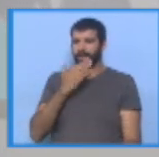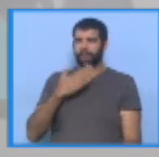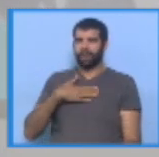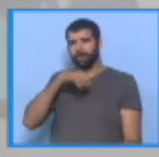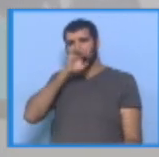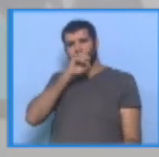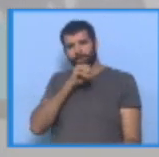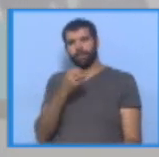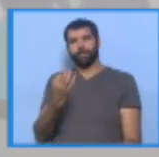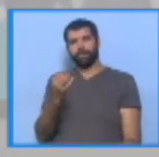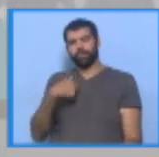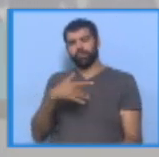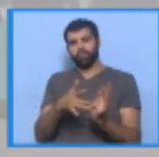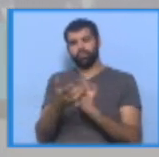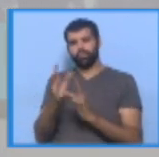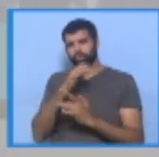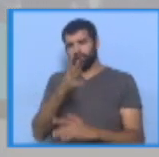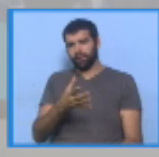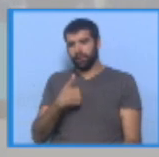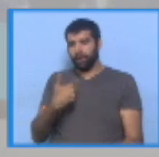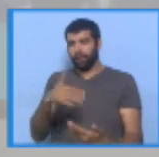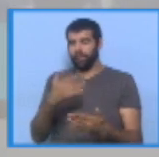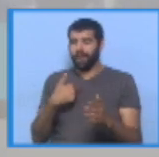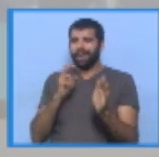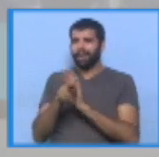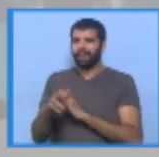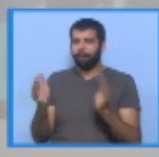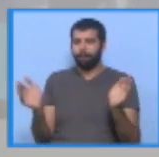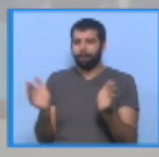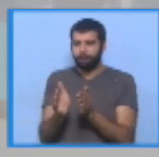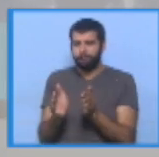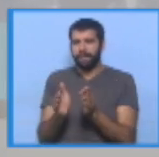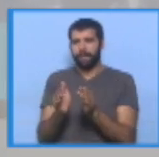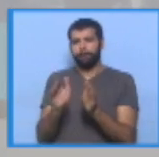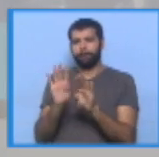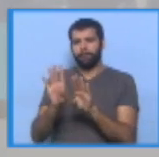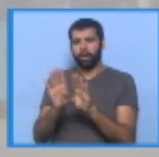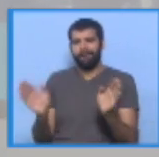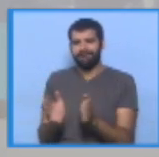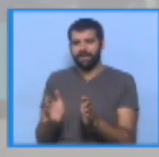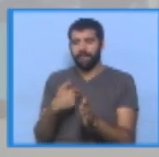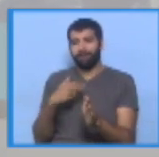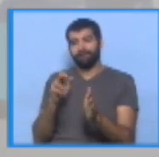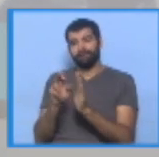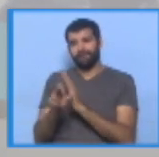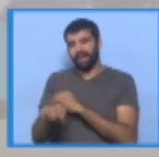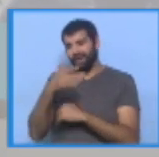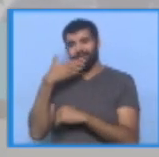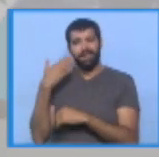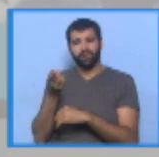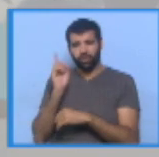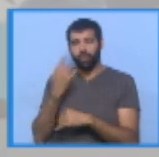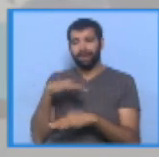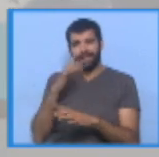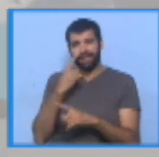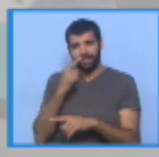perplexos, em que Jesus diz: esforçai-vos por entrar pela porta estreita, e por uma porta estreita não é fácil entrar, mas atenção que Jesus não